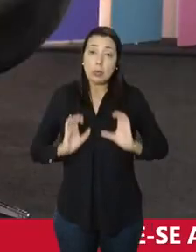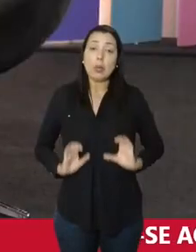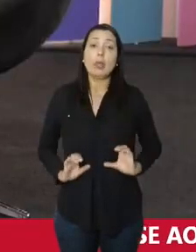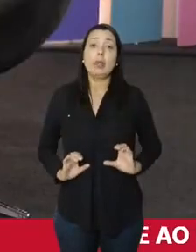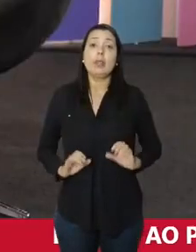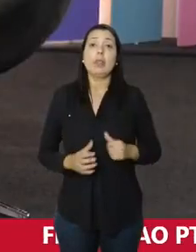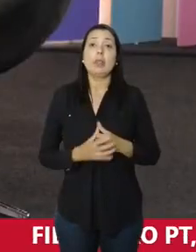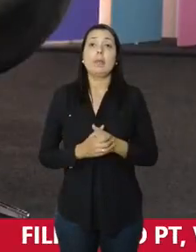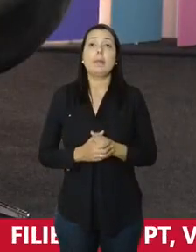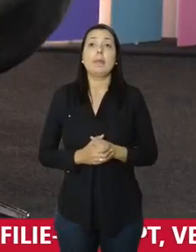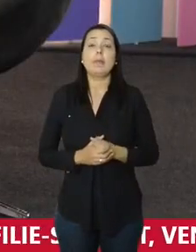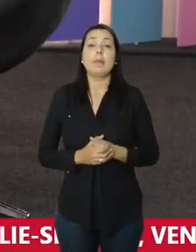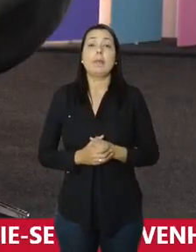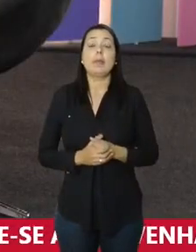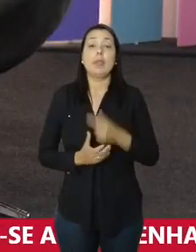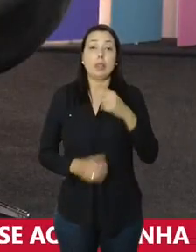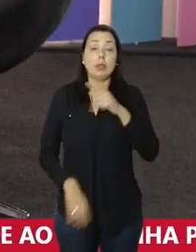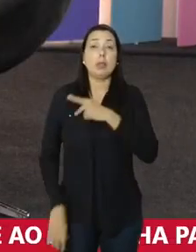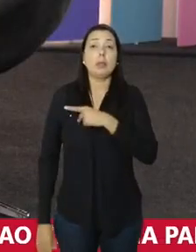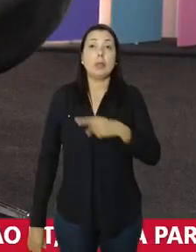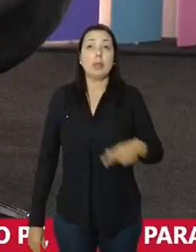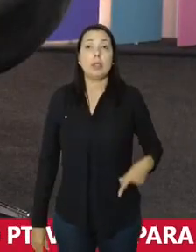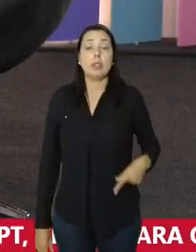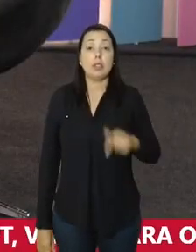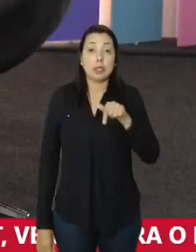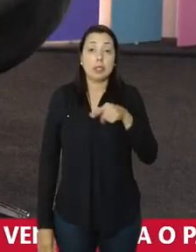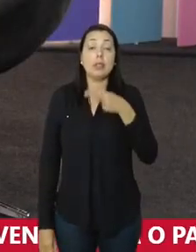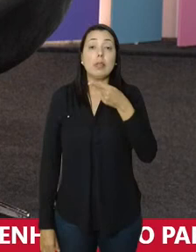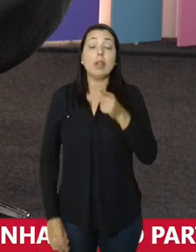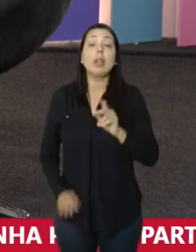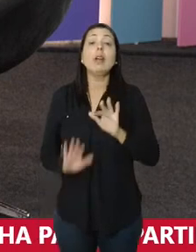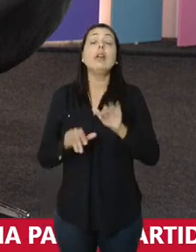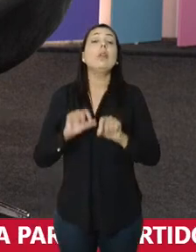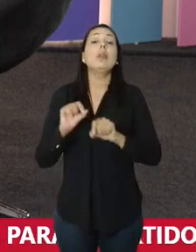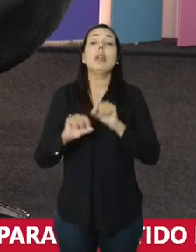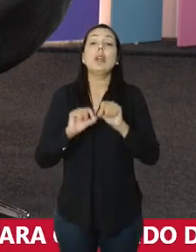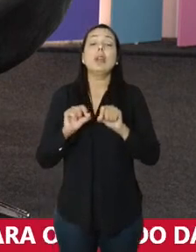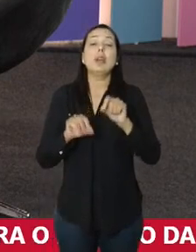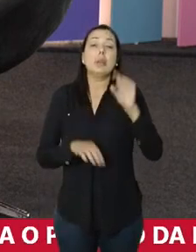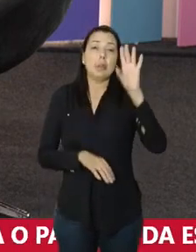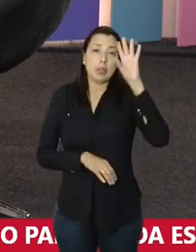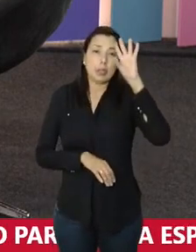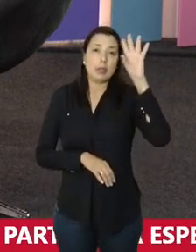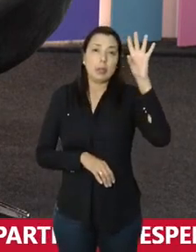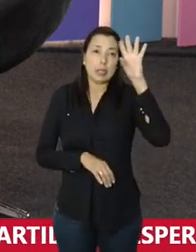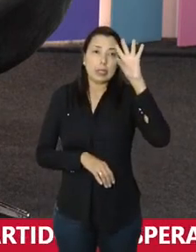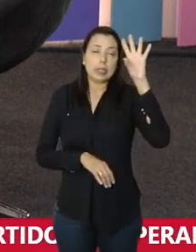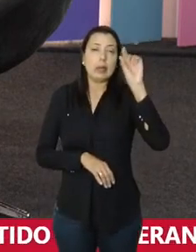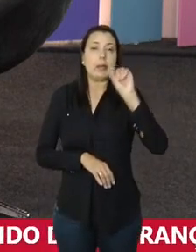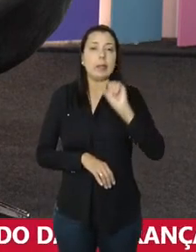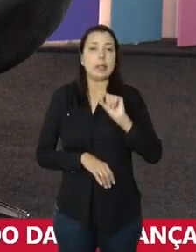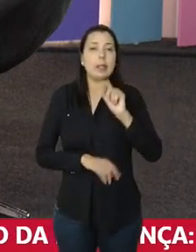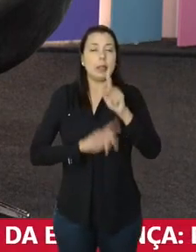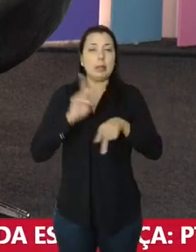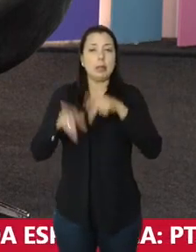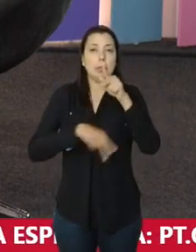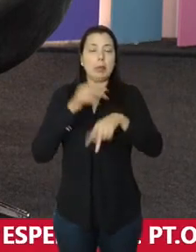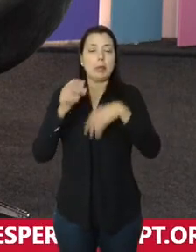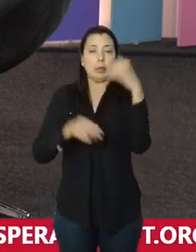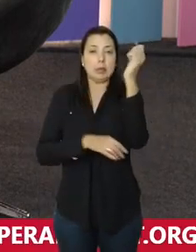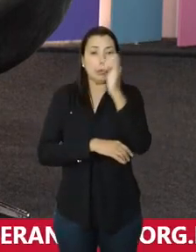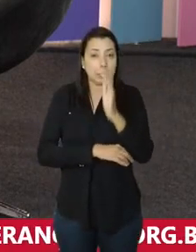altiva. Senhor presidente, aqui eu quero terminar fazendo uma reflexão para o povo